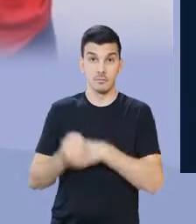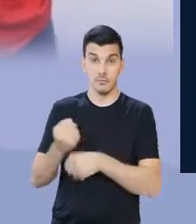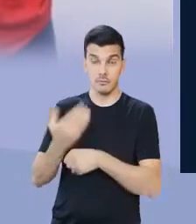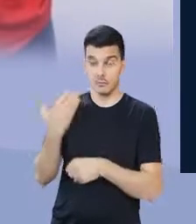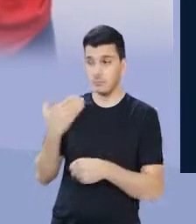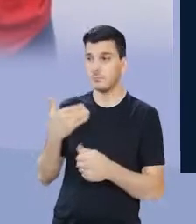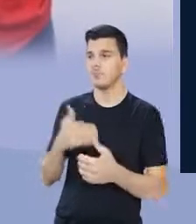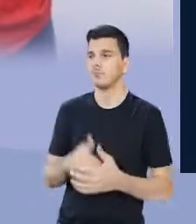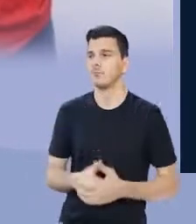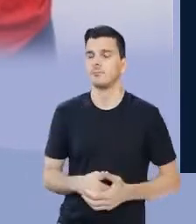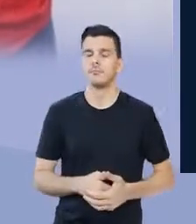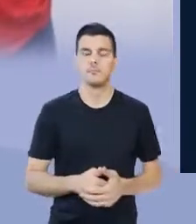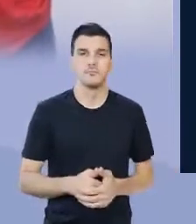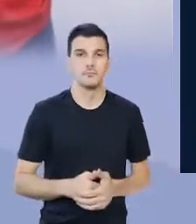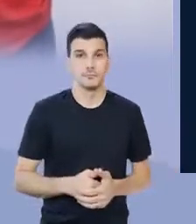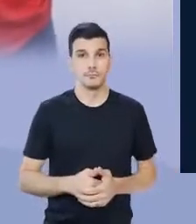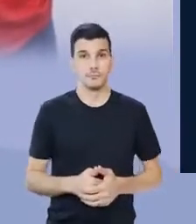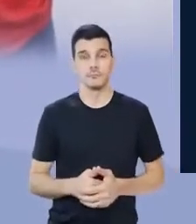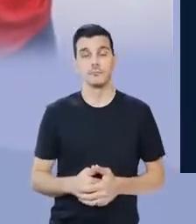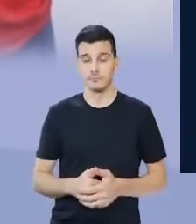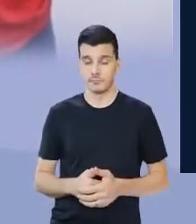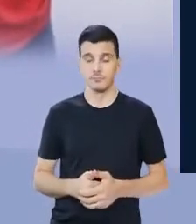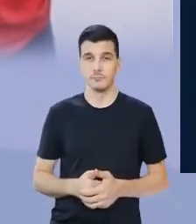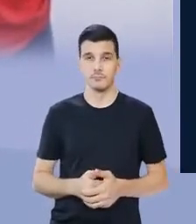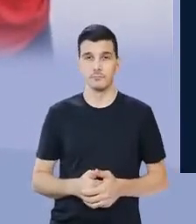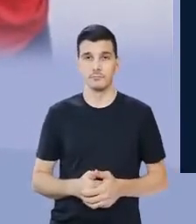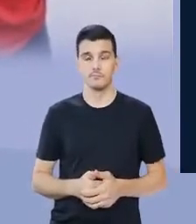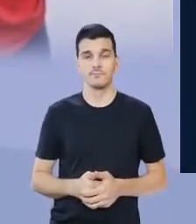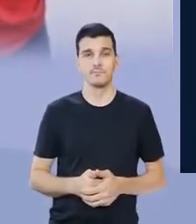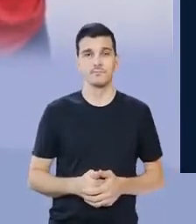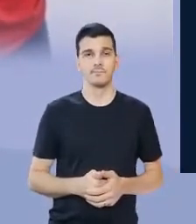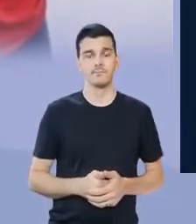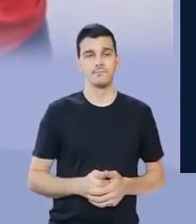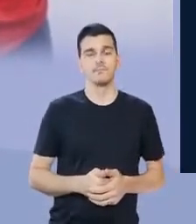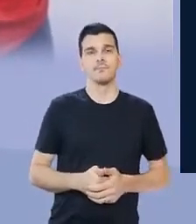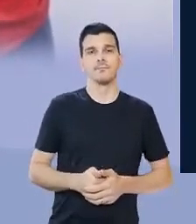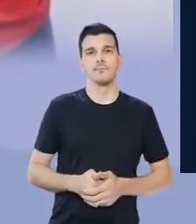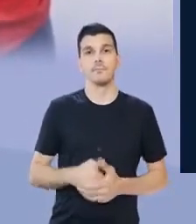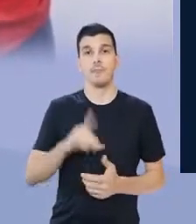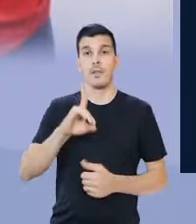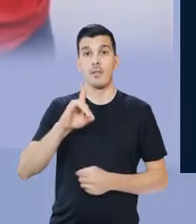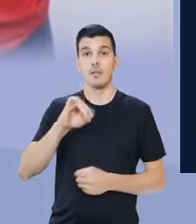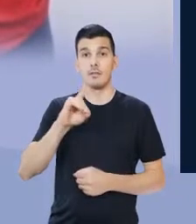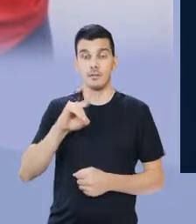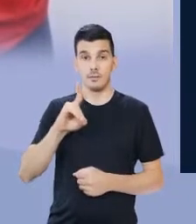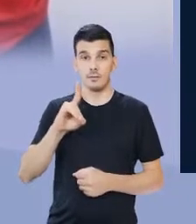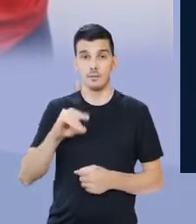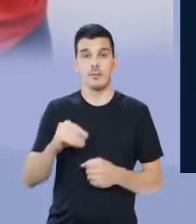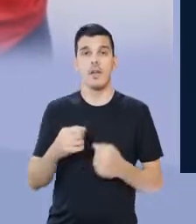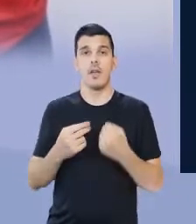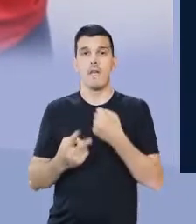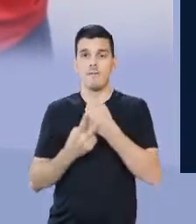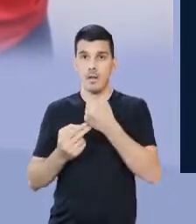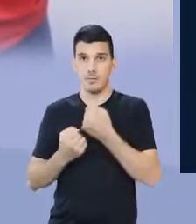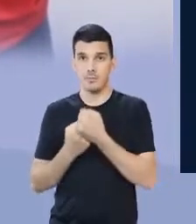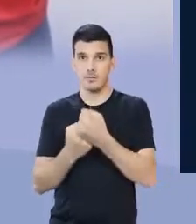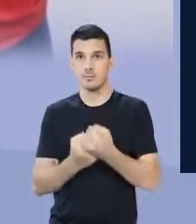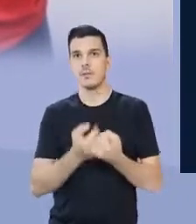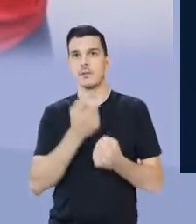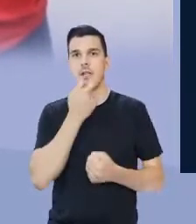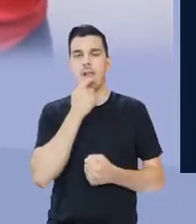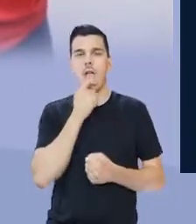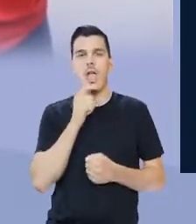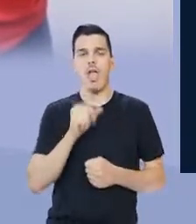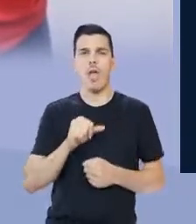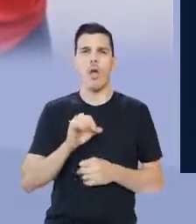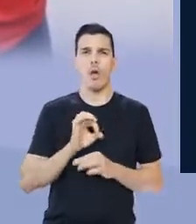live in Brazil last year? Ela morou no Brasil ano passado. Então, o did e os verbos auxiliares em geral em inglês, eles